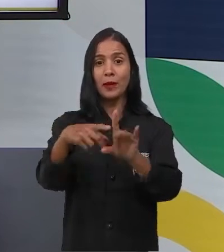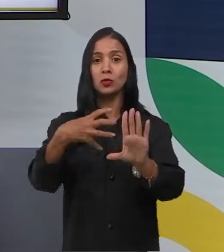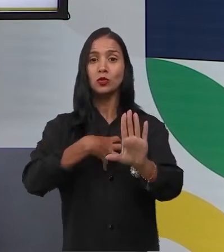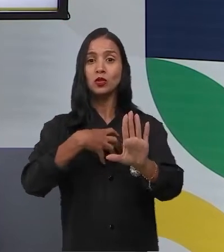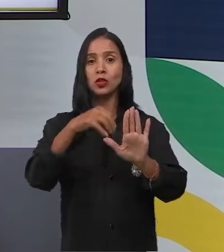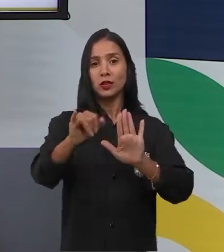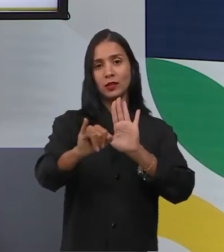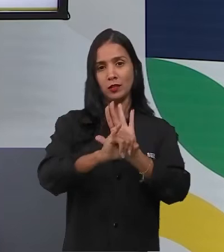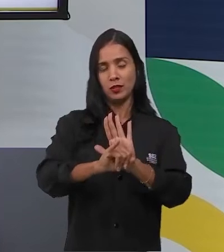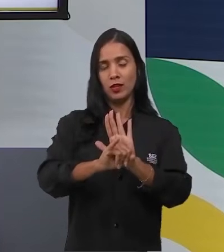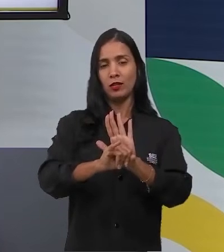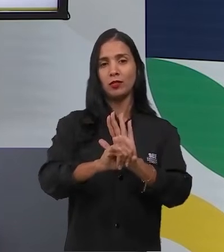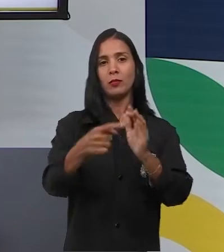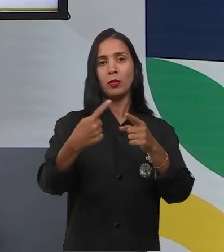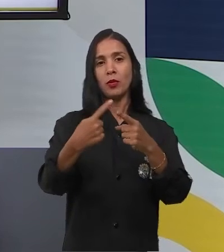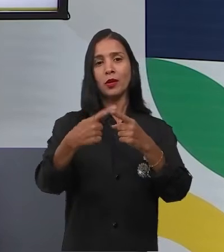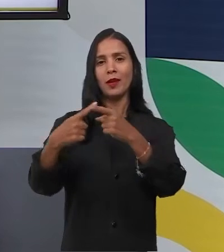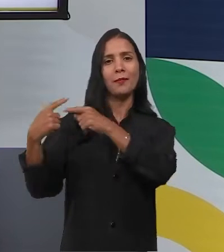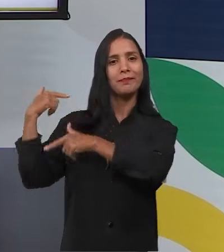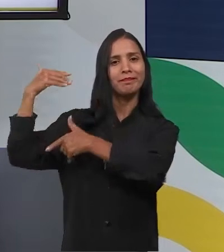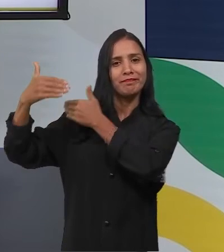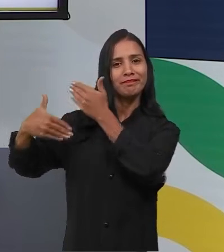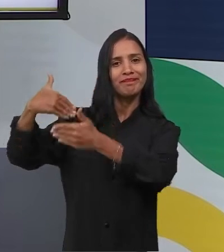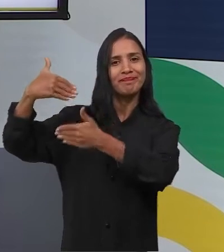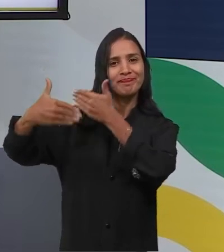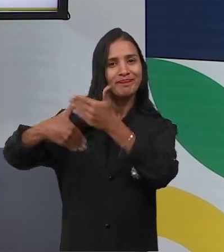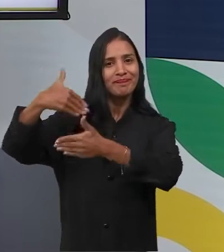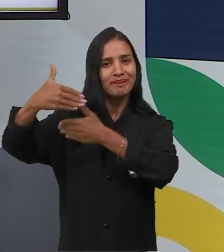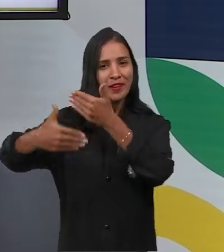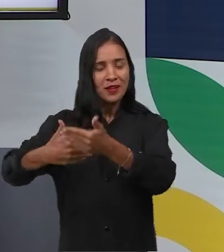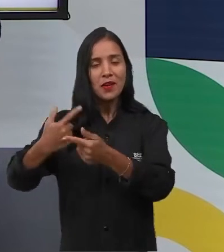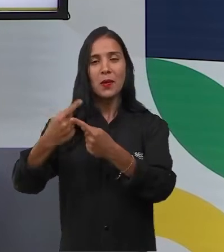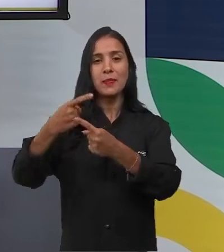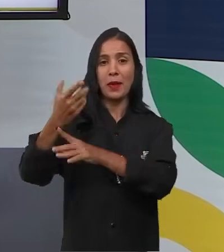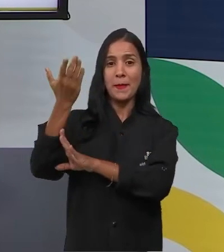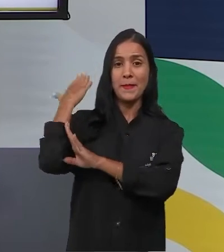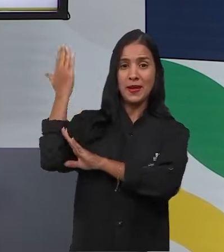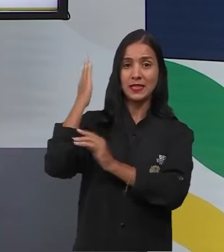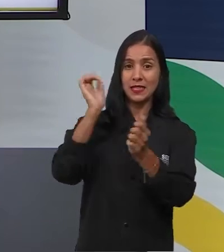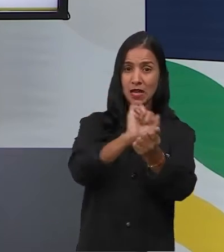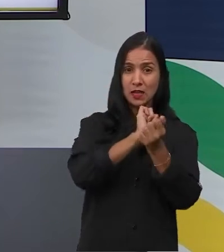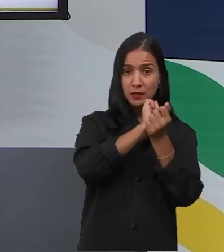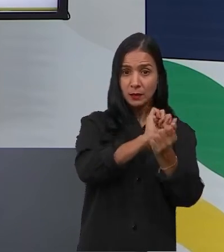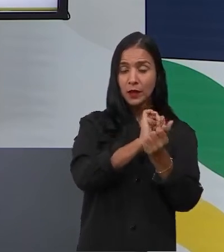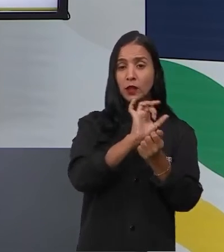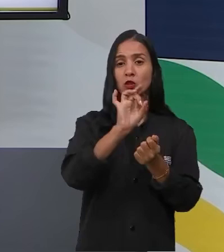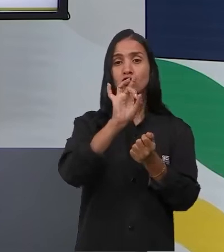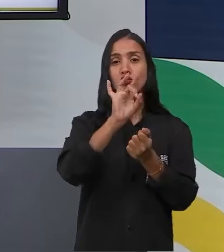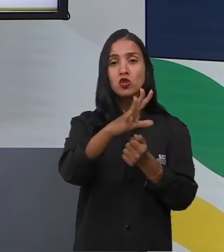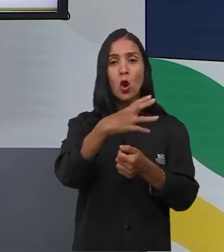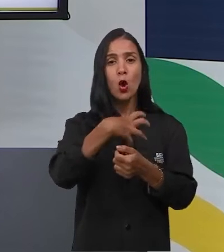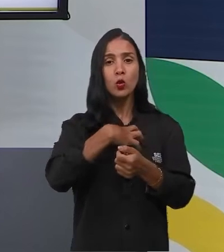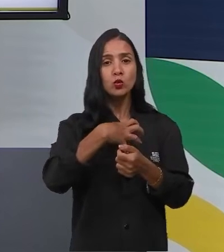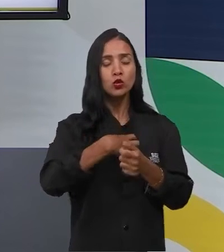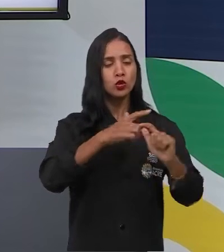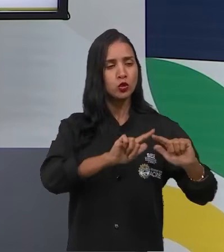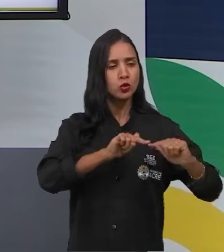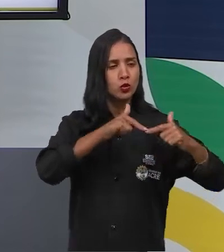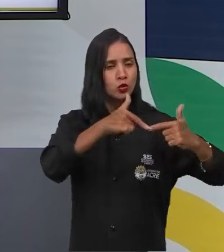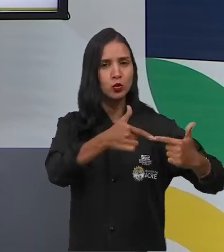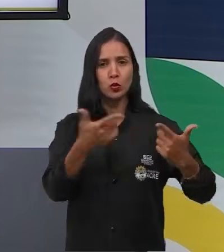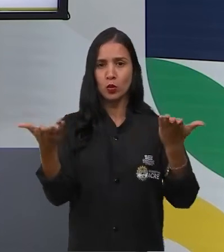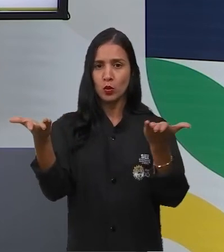identitário, porque com a evolução, né, com o passar da história, aquilo faz parte do